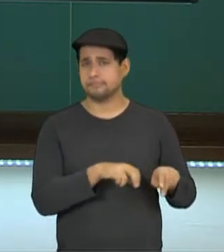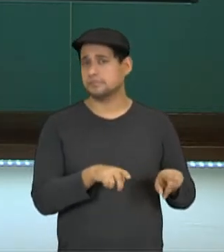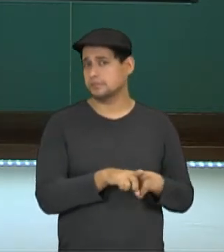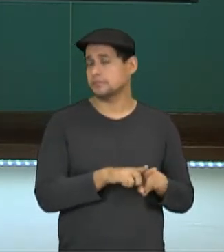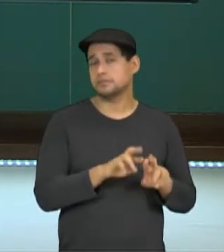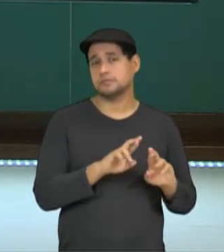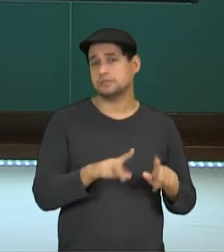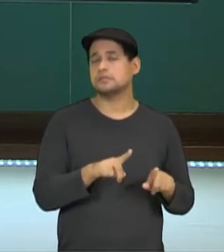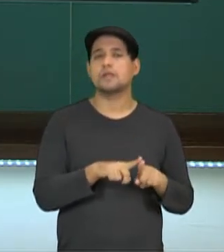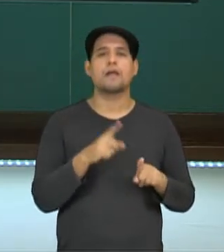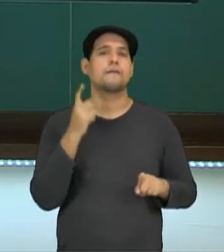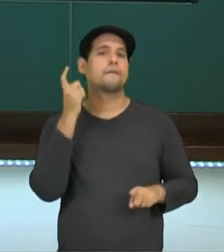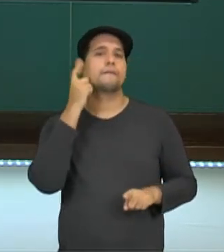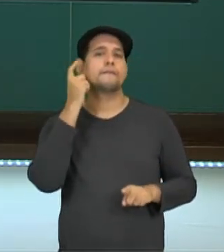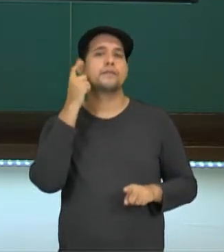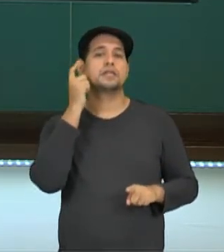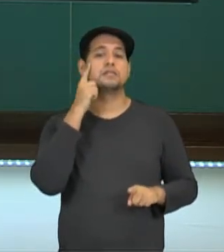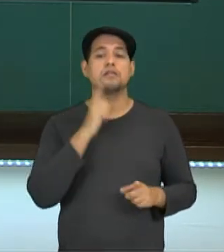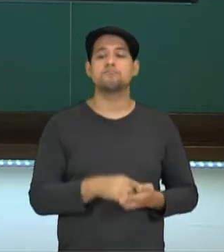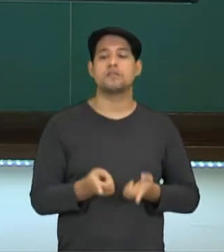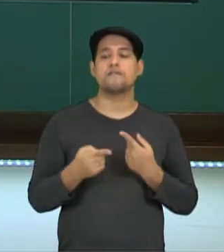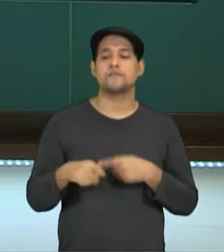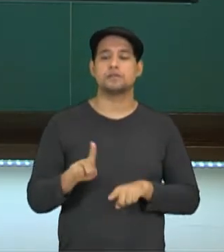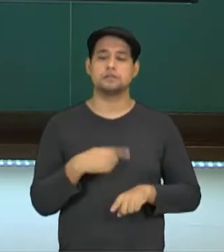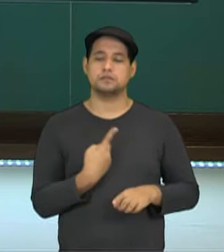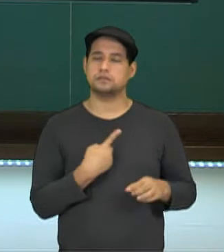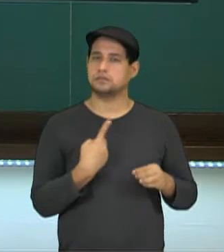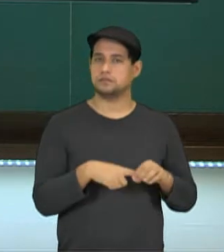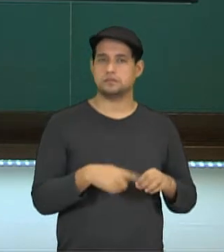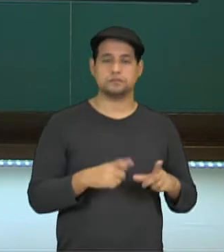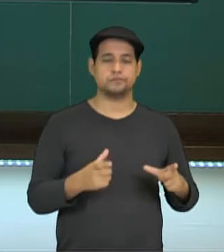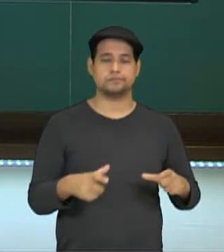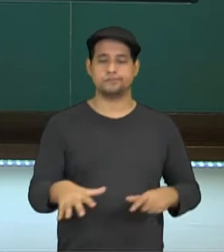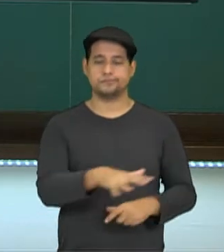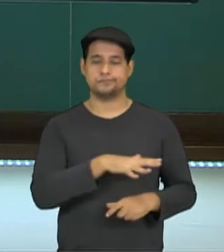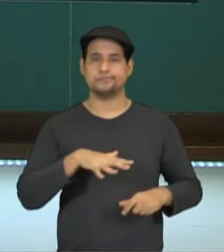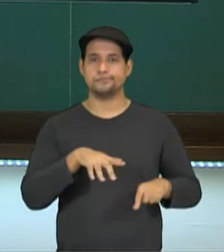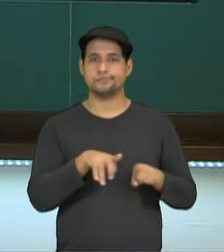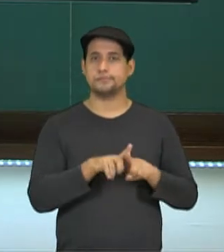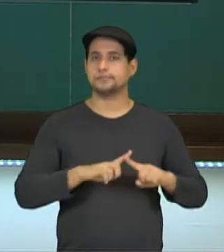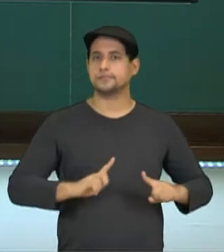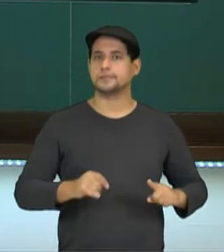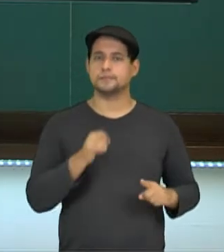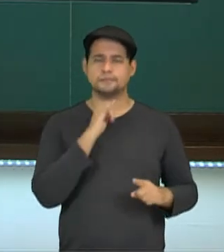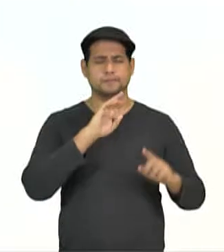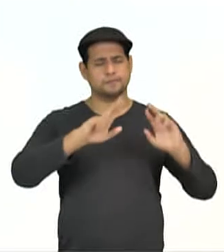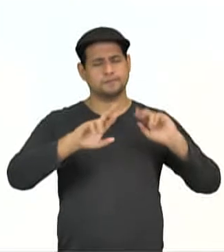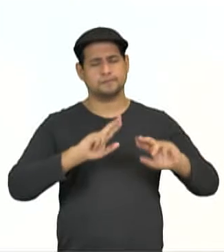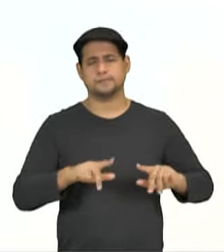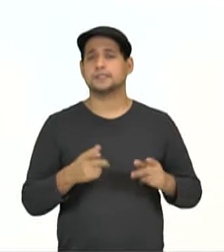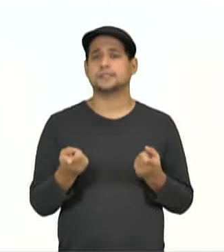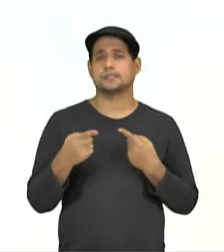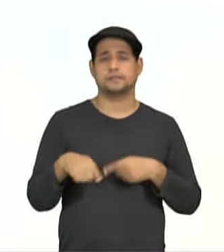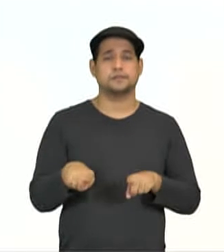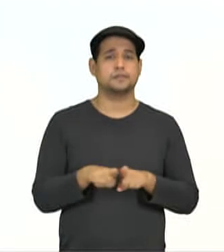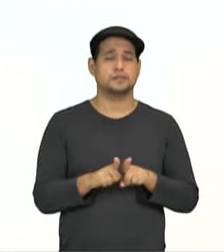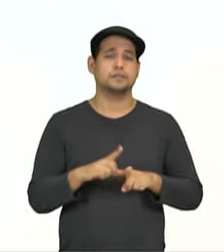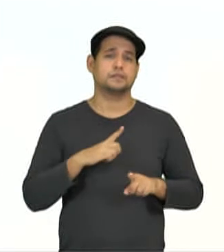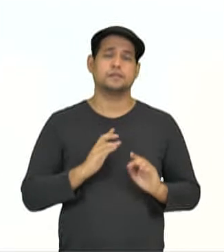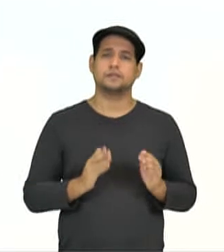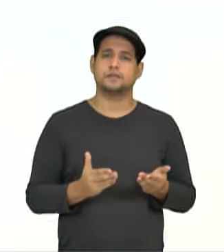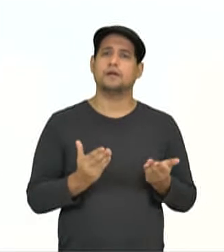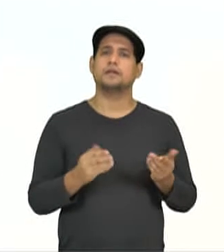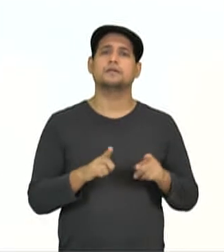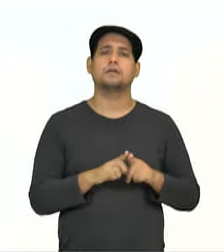que pensar nos desafios da nossa cidade, né, da nossa região também. Então, aqui, né, existem muitos desafios contemporâneos: